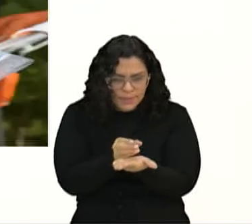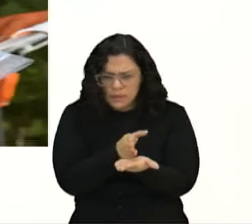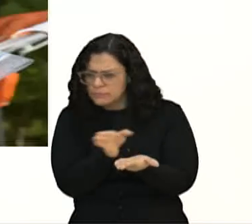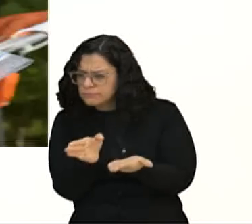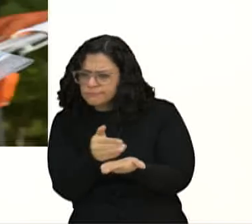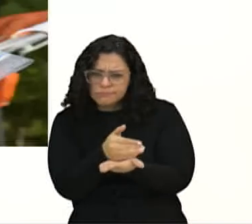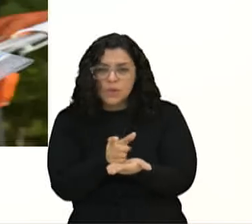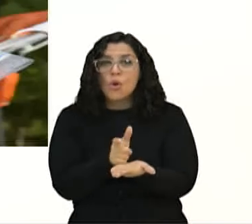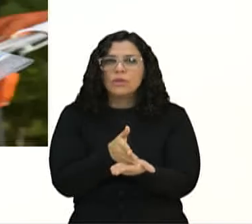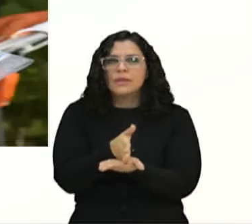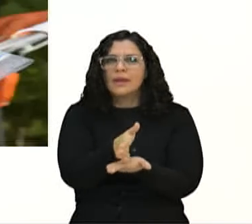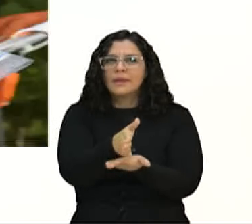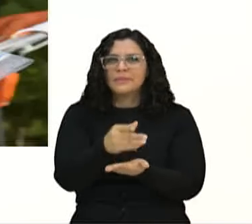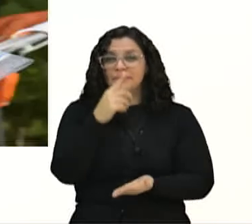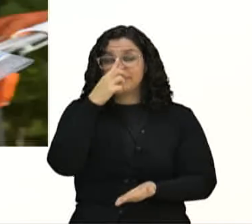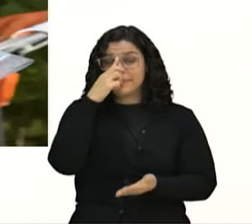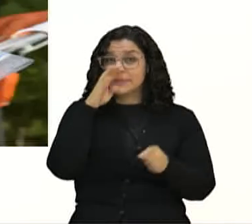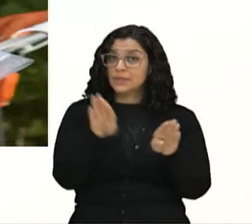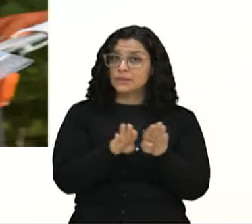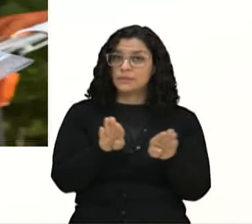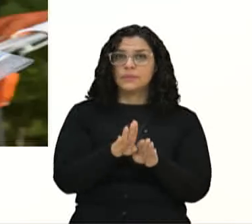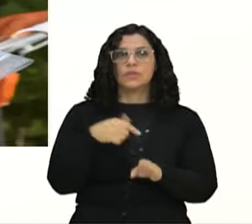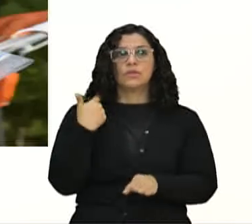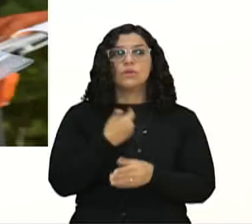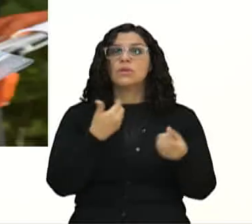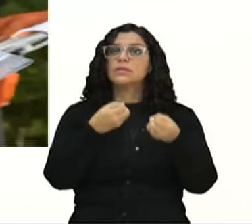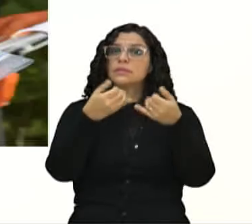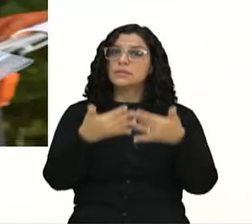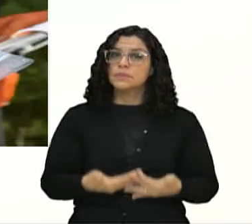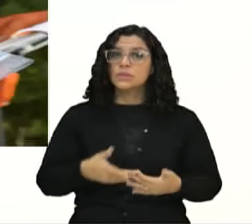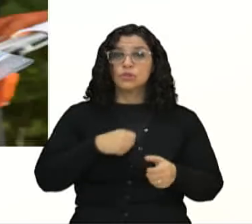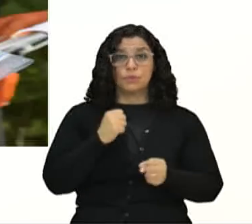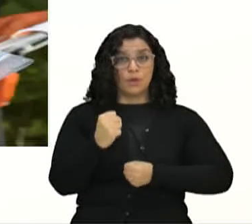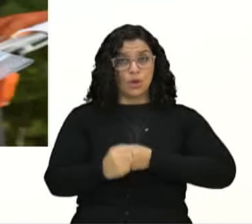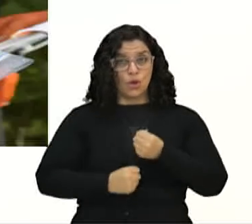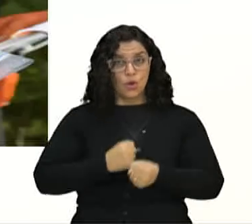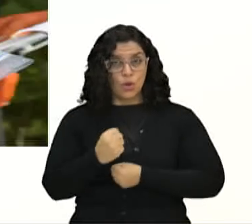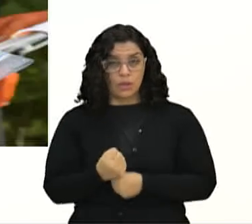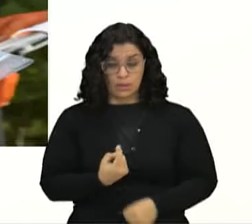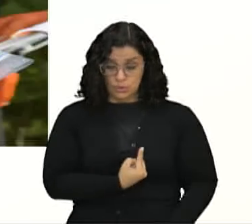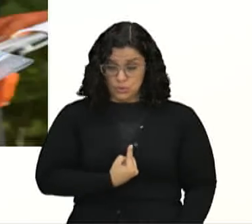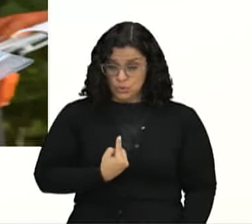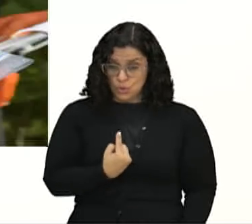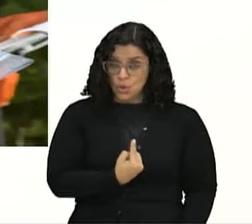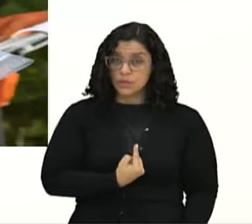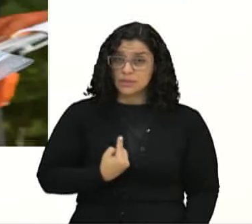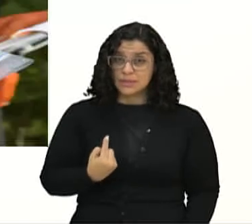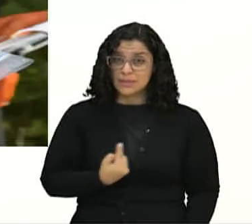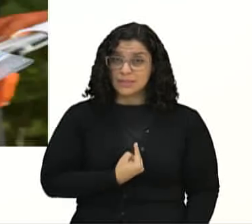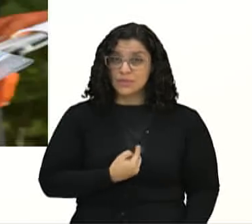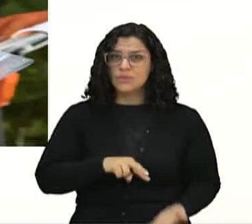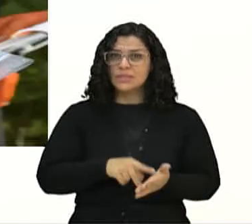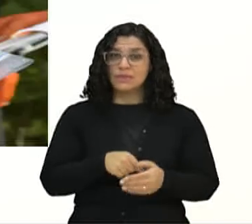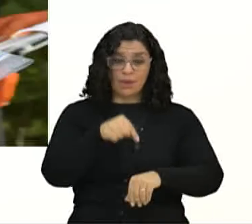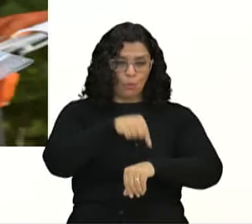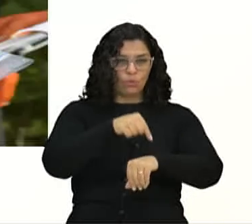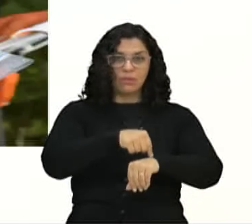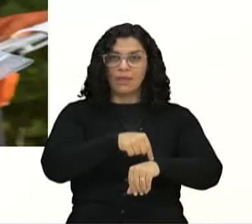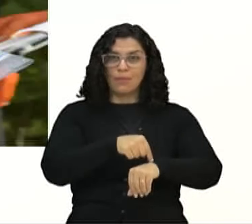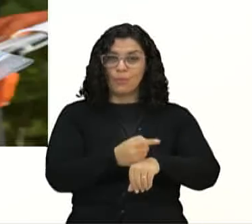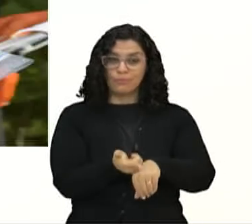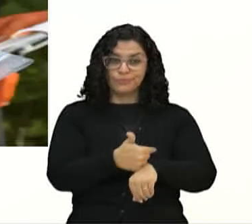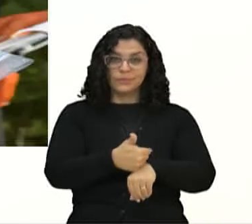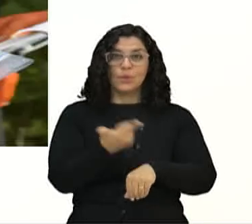né, mas vamos lá. Se diz respeito, então, a uma corrida individual contra relógio, né, contra o tempo,